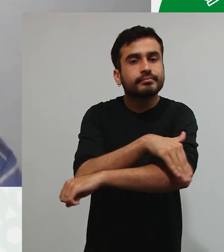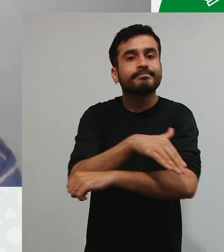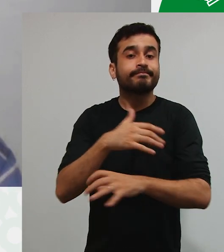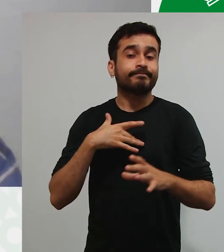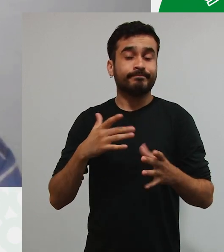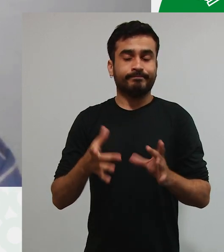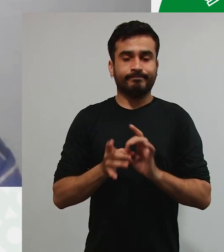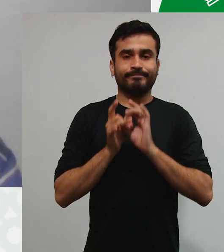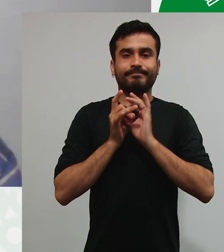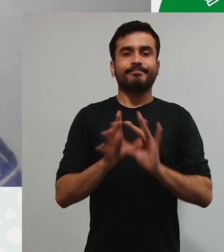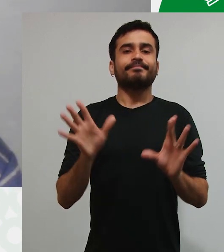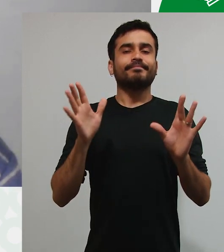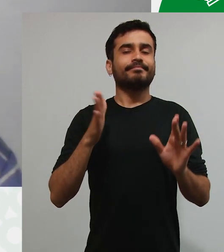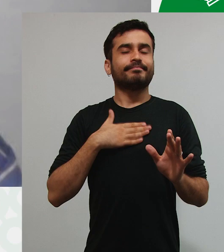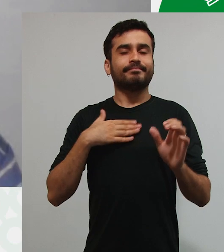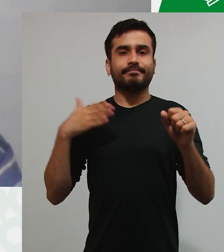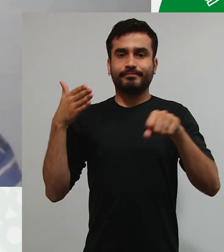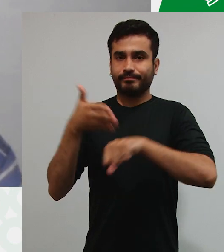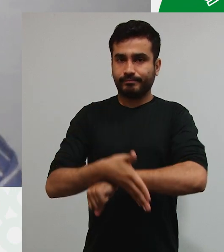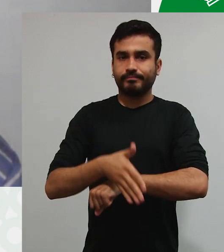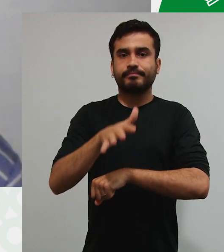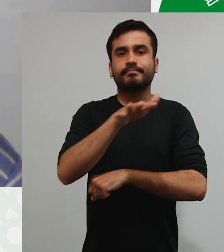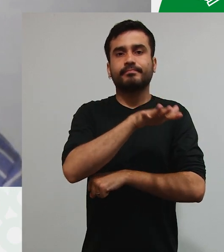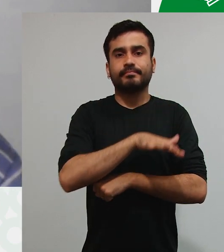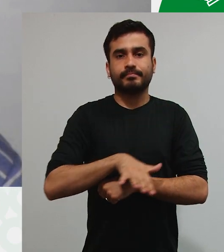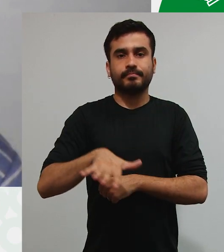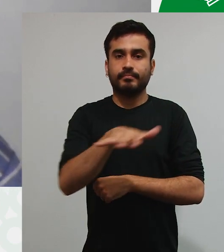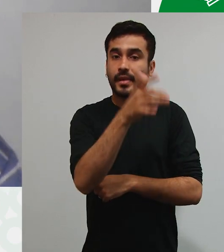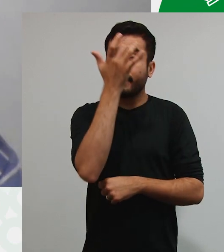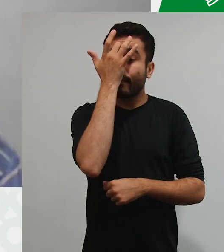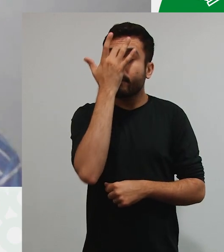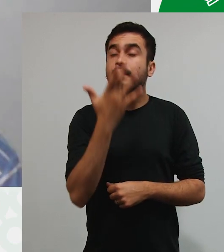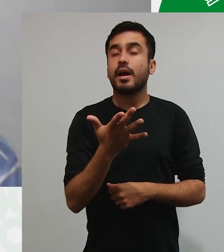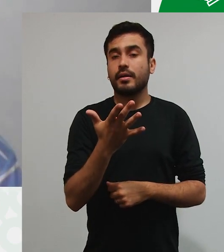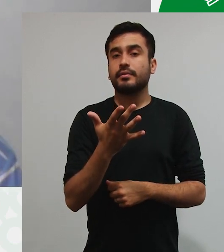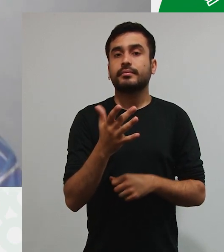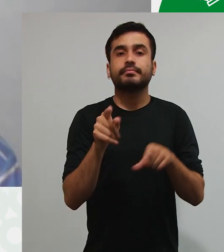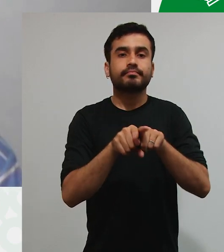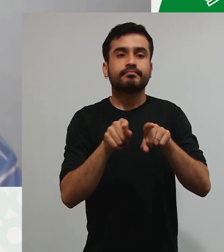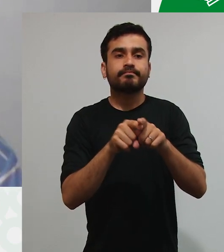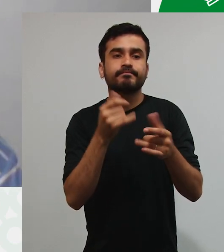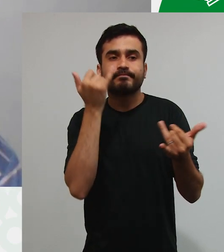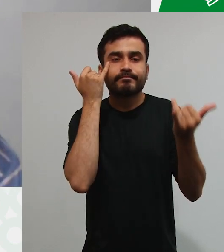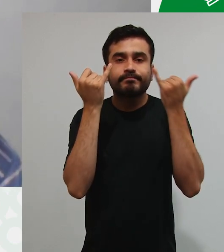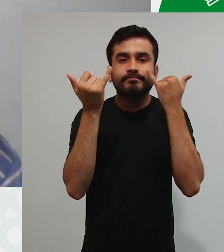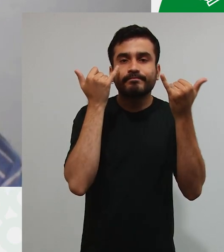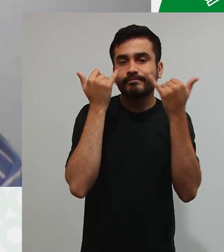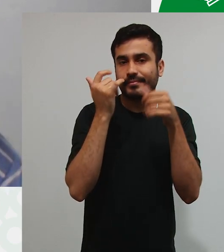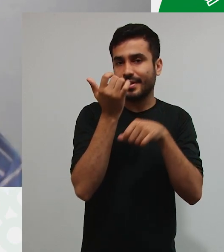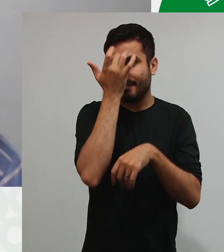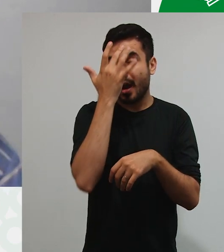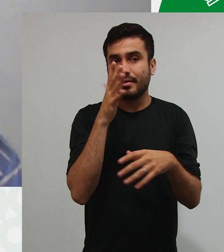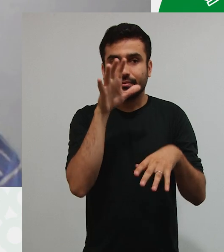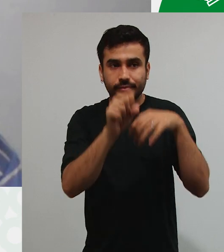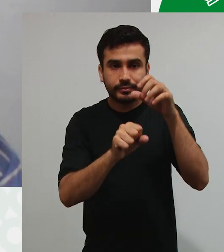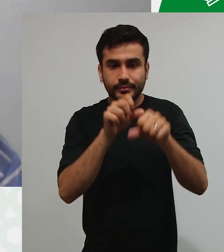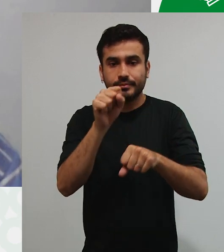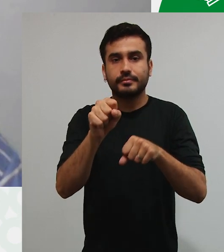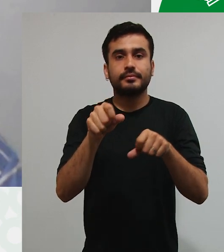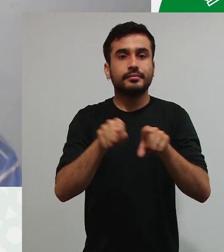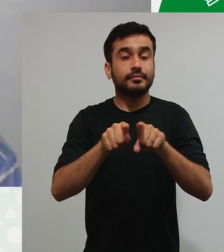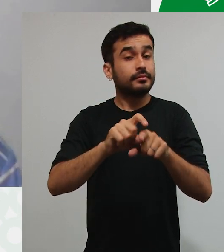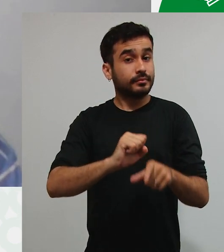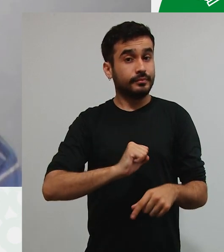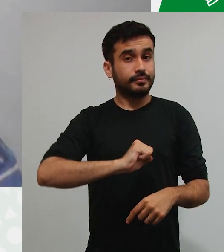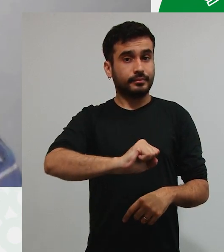mais facilidade e coletar dados. E aí defendo a minha dissertação em 2008, né,